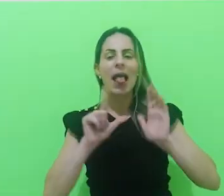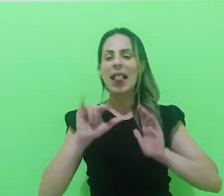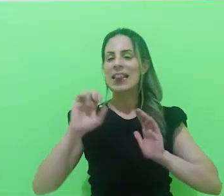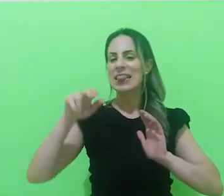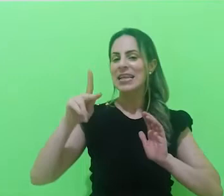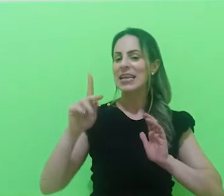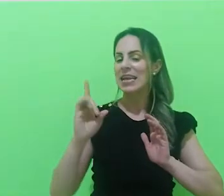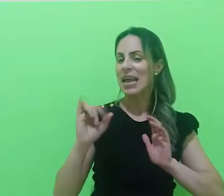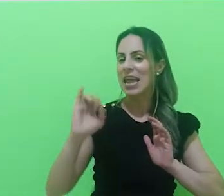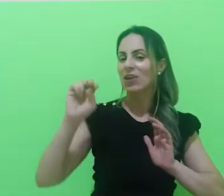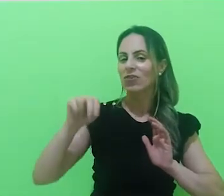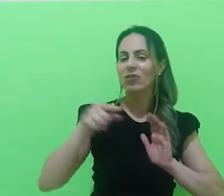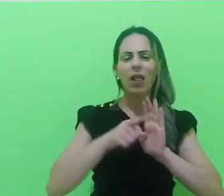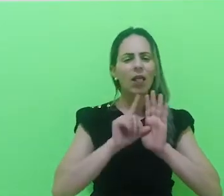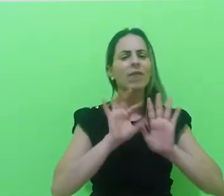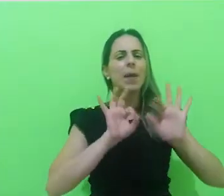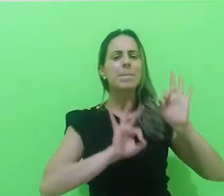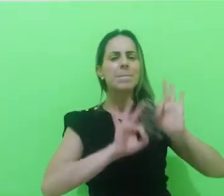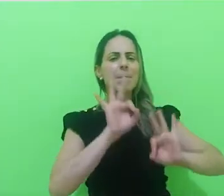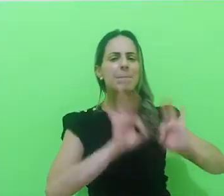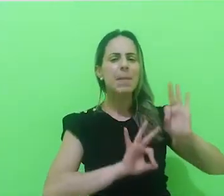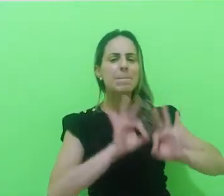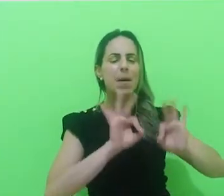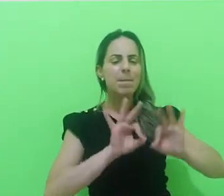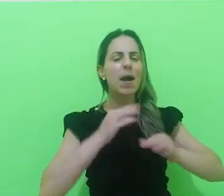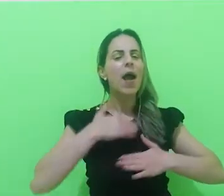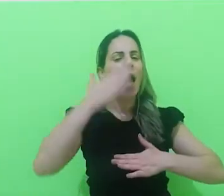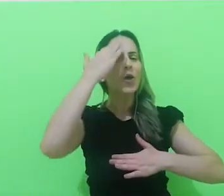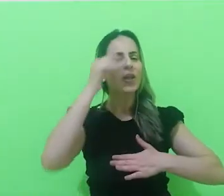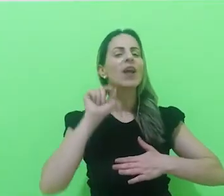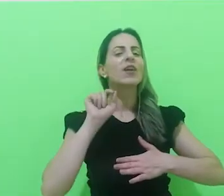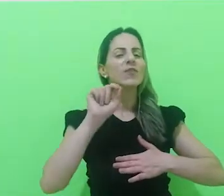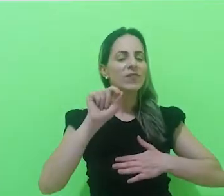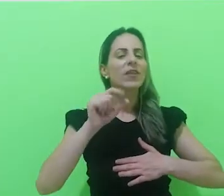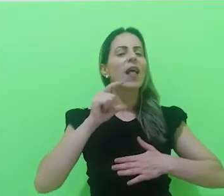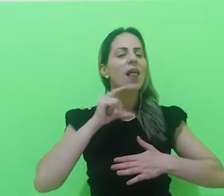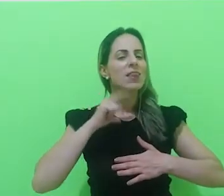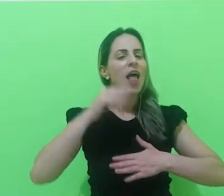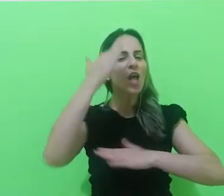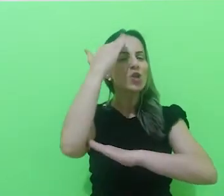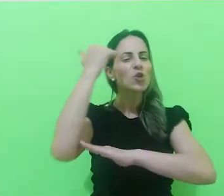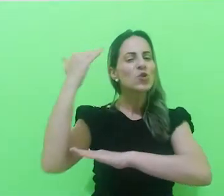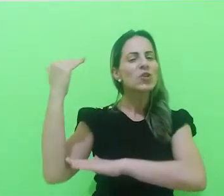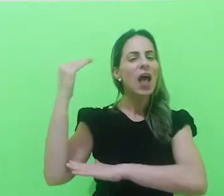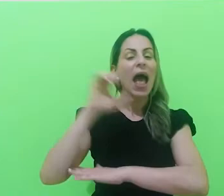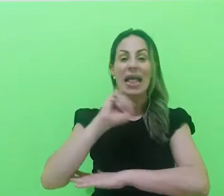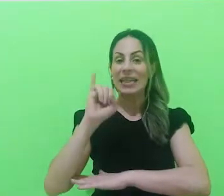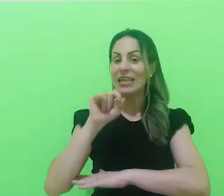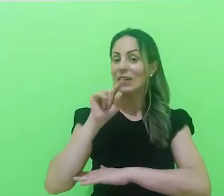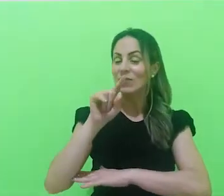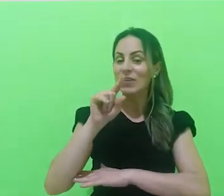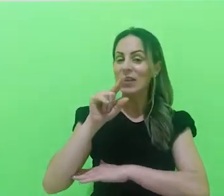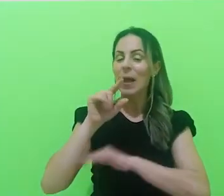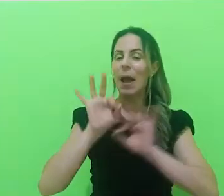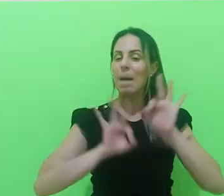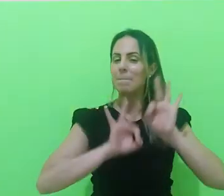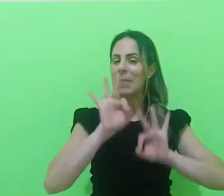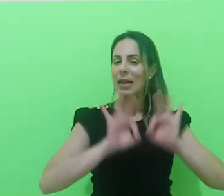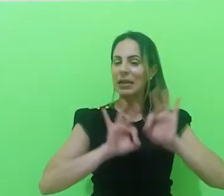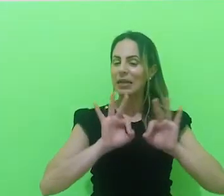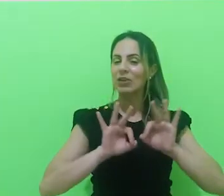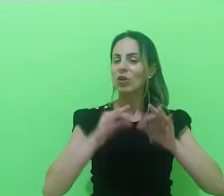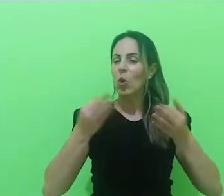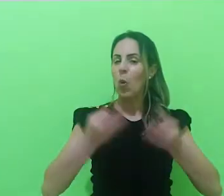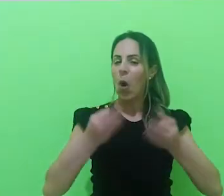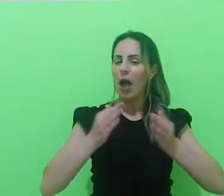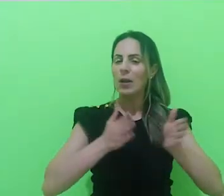vá fazendo um planejamento para isso. Eu tenho certeza que você vai ter muito sucesso se você fizer um planejamento correto para